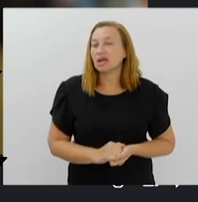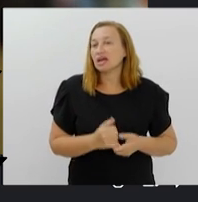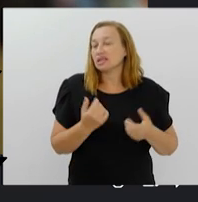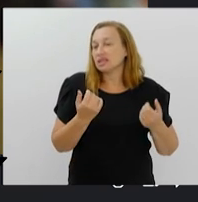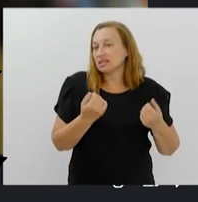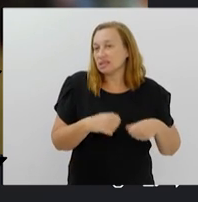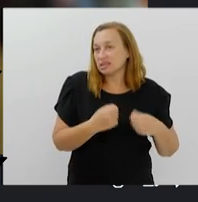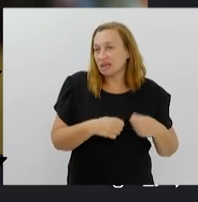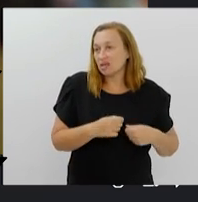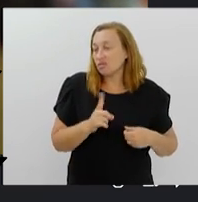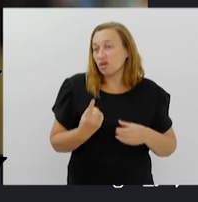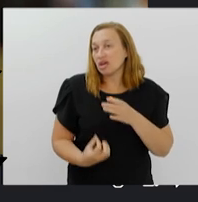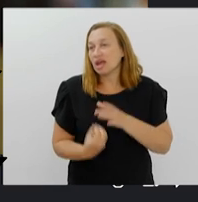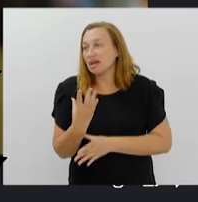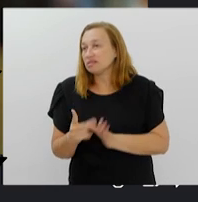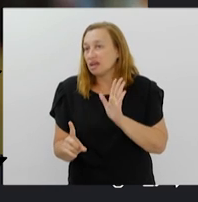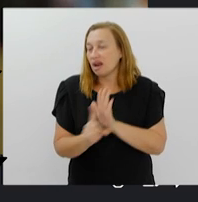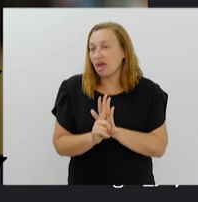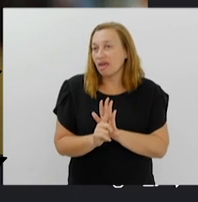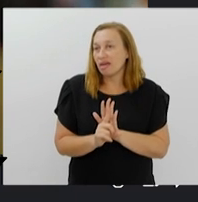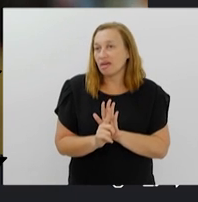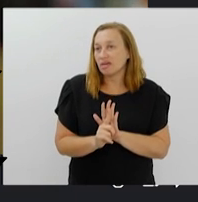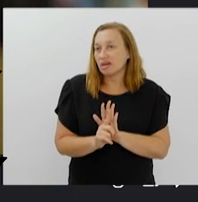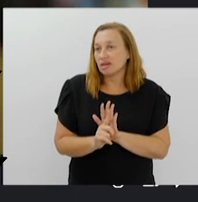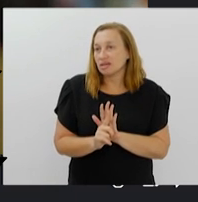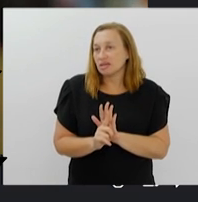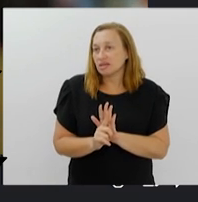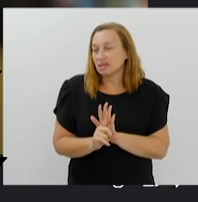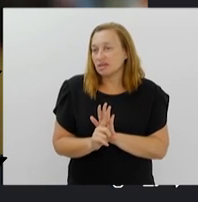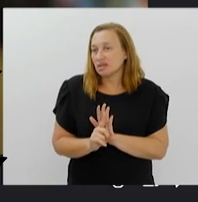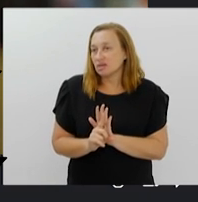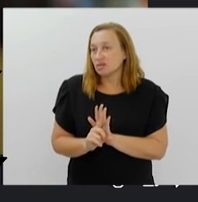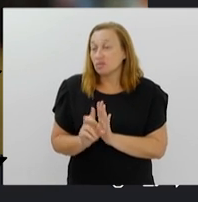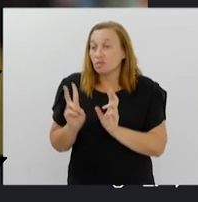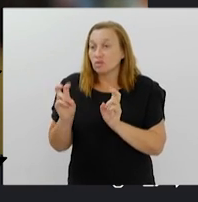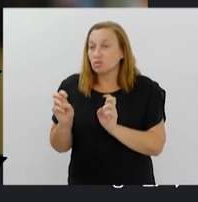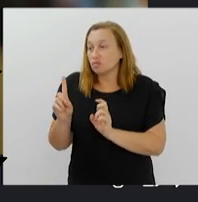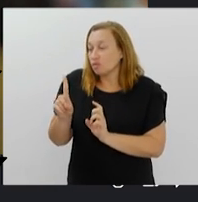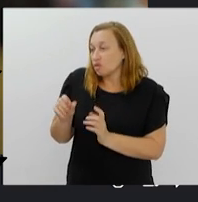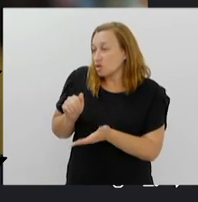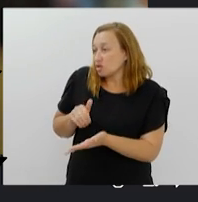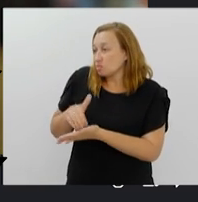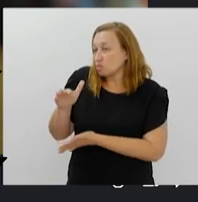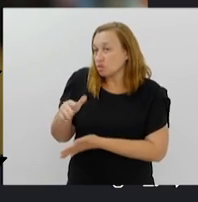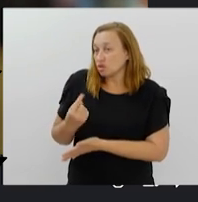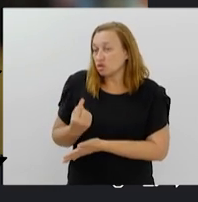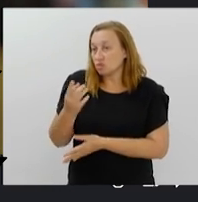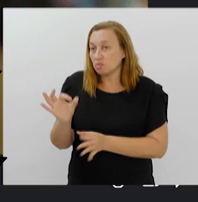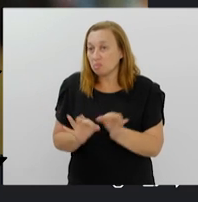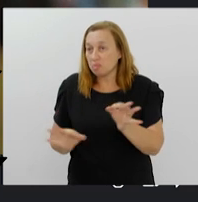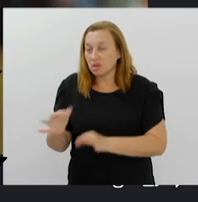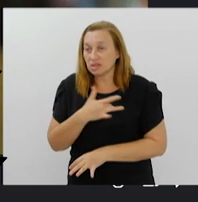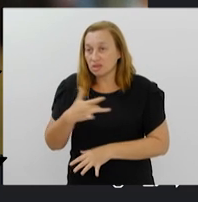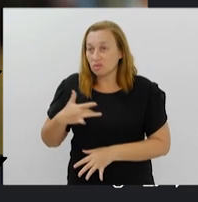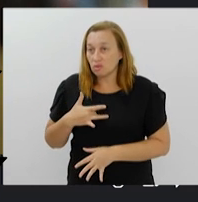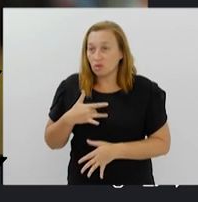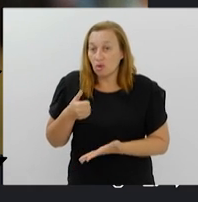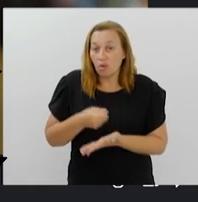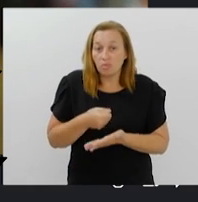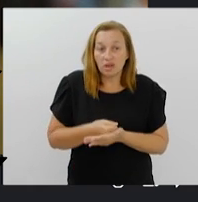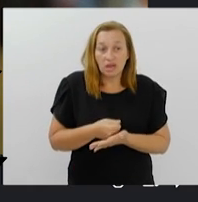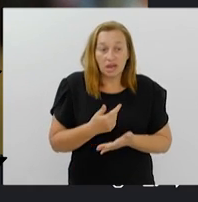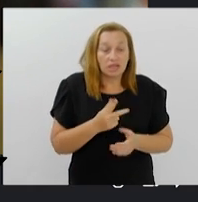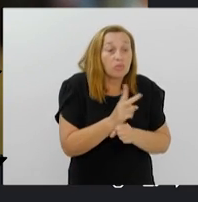ela não foi criada na lei eh para os casos em que a que a pessoa é expulsa de um plano e é obrigada a buscar outro